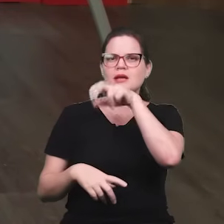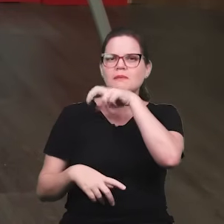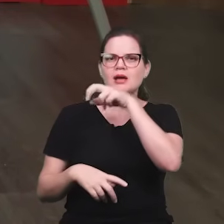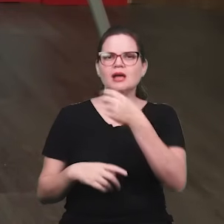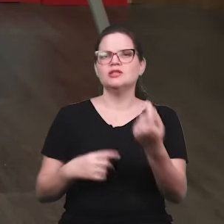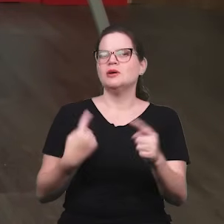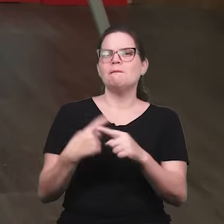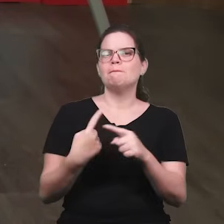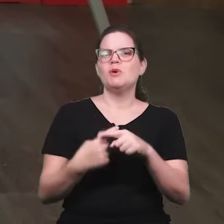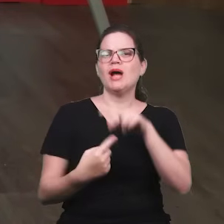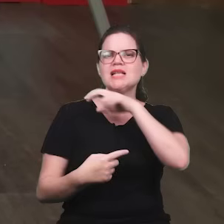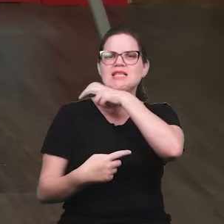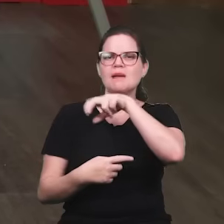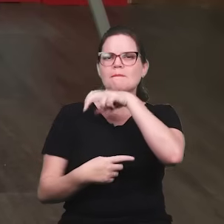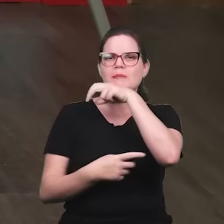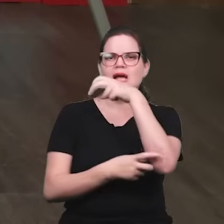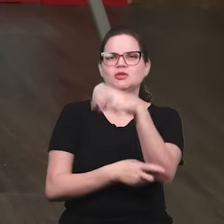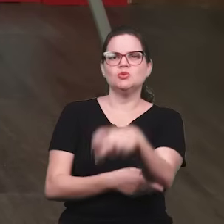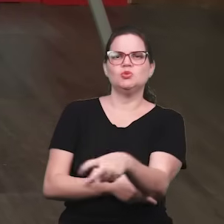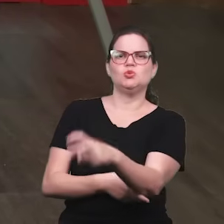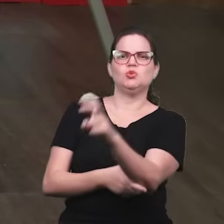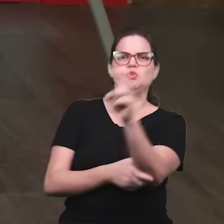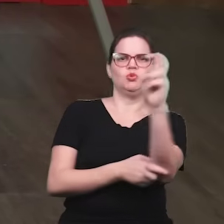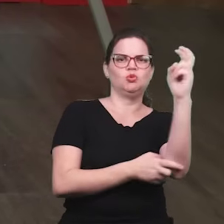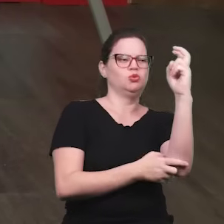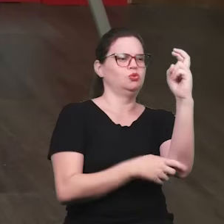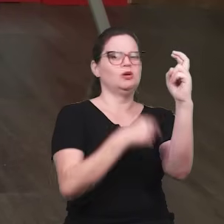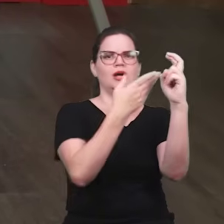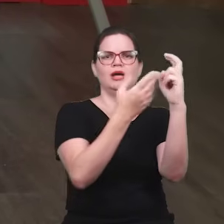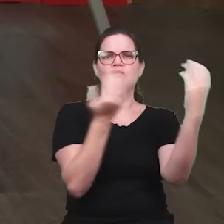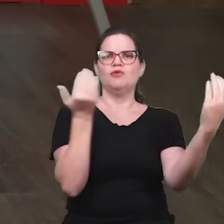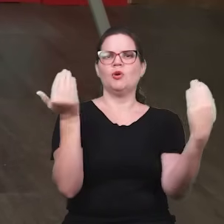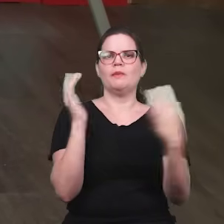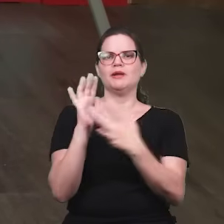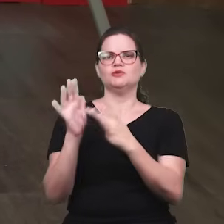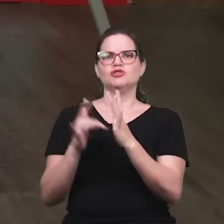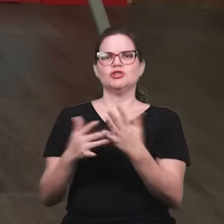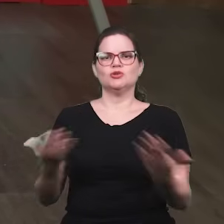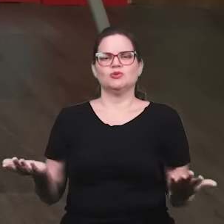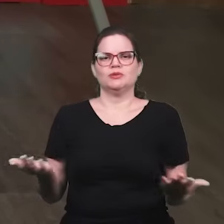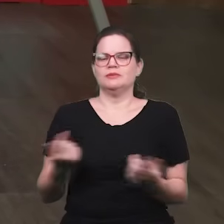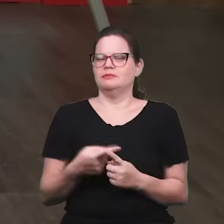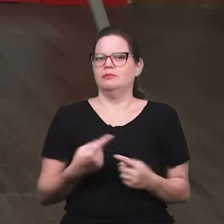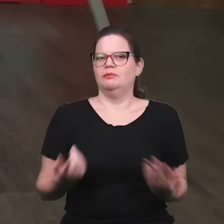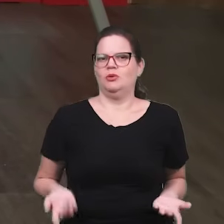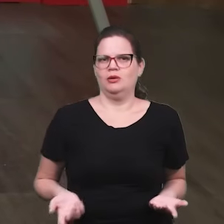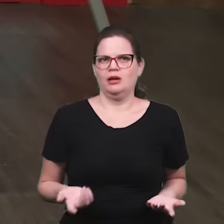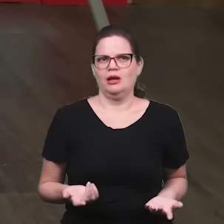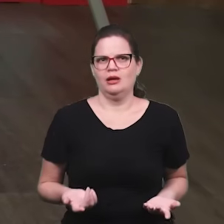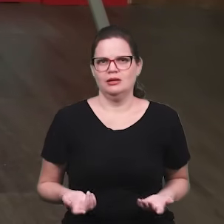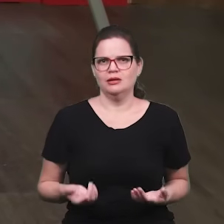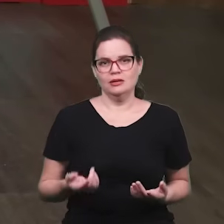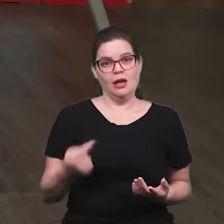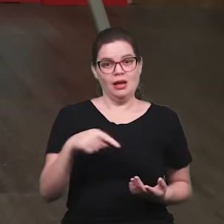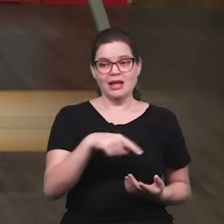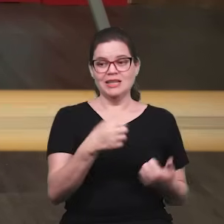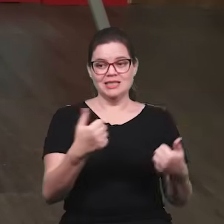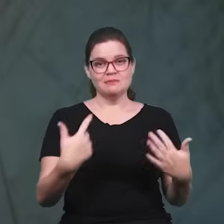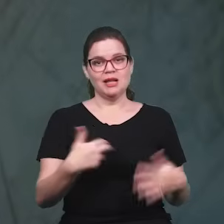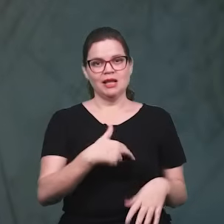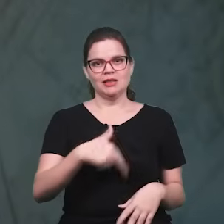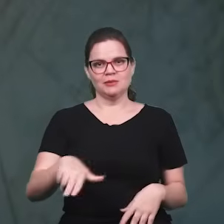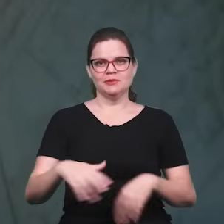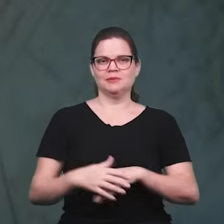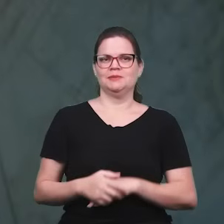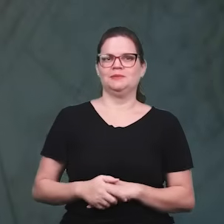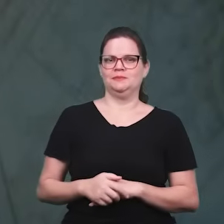que ele foi levantado e foi comparado? O próprio Senhor Jesus faz essa comparação aqui para Nicodemos. É